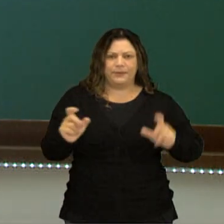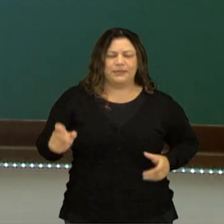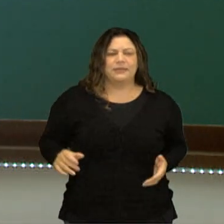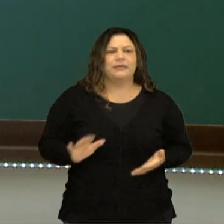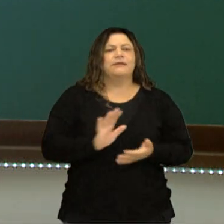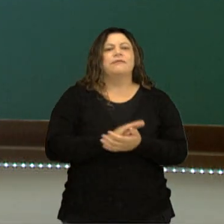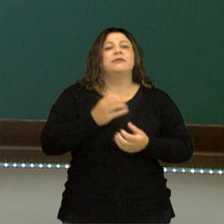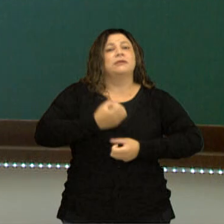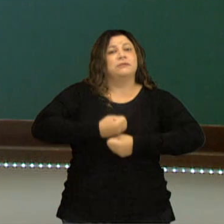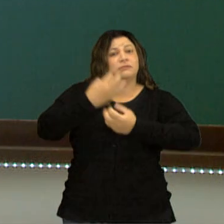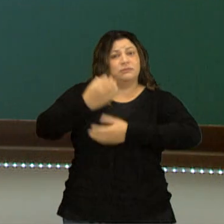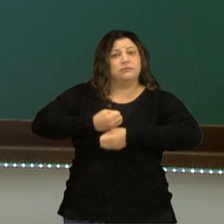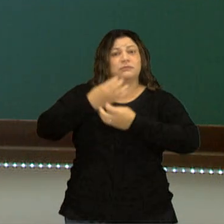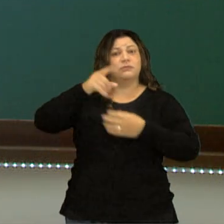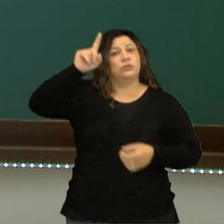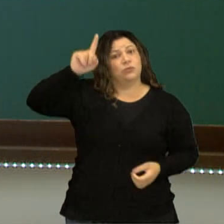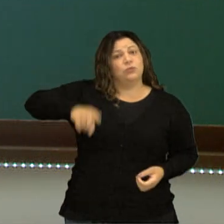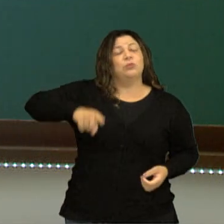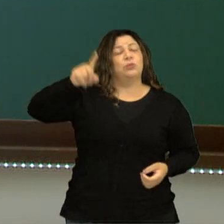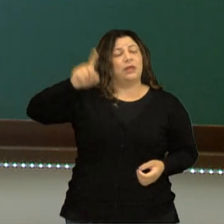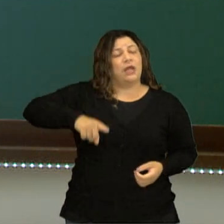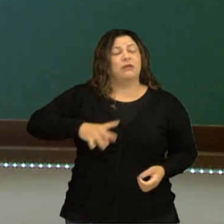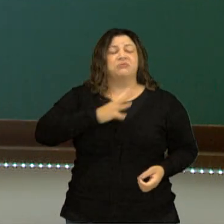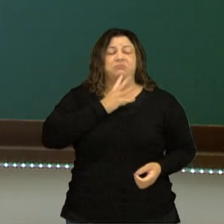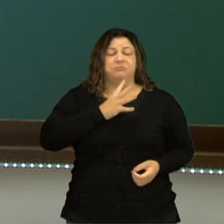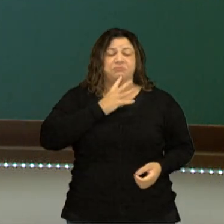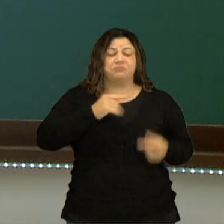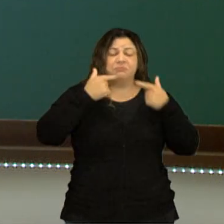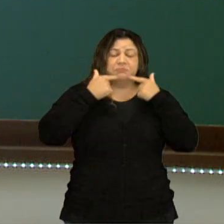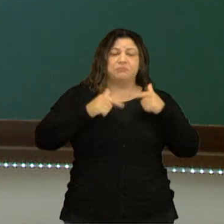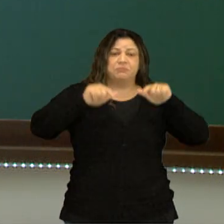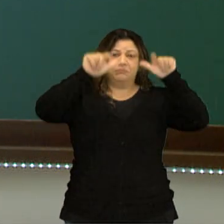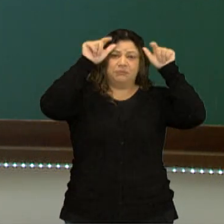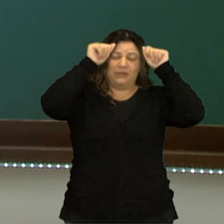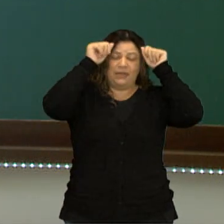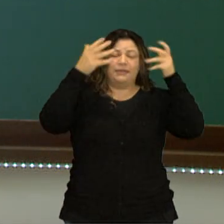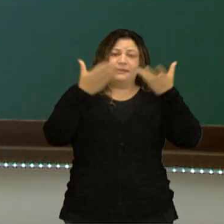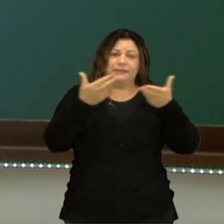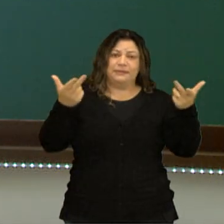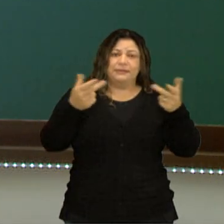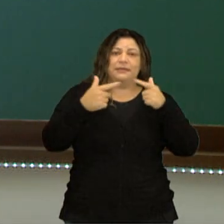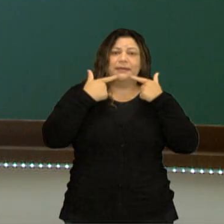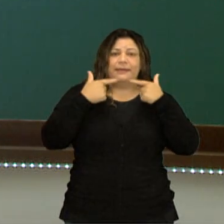o poeta é um exímio conhecedor da língua, ele tem total domínio.